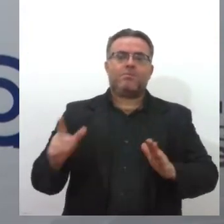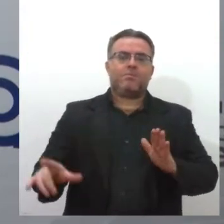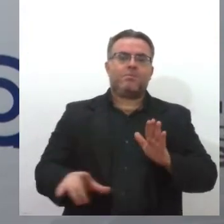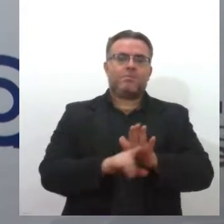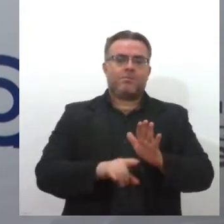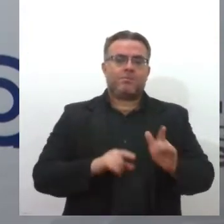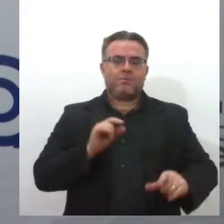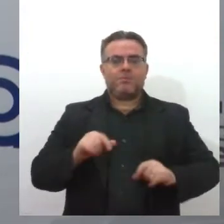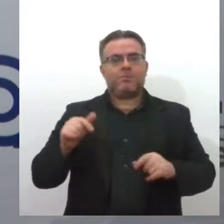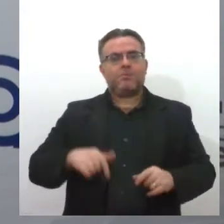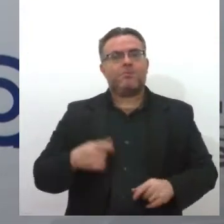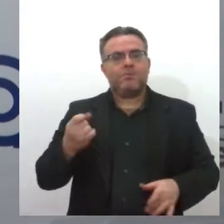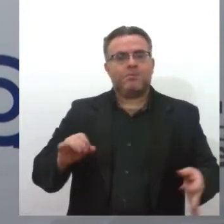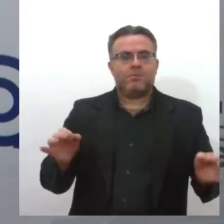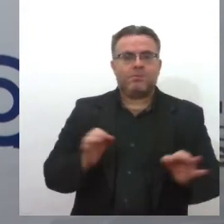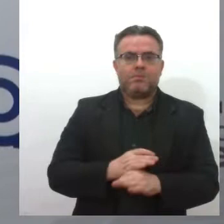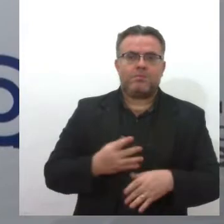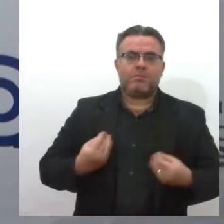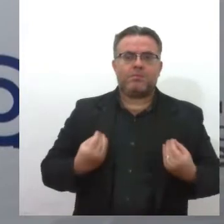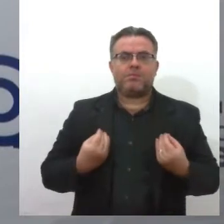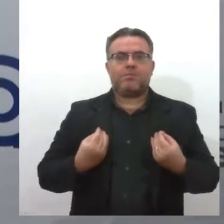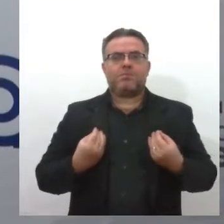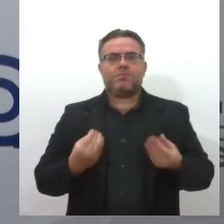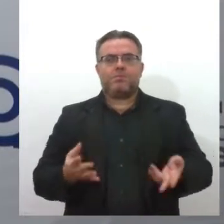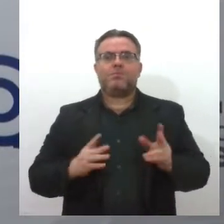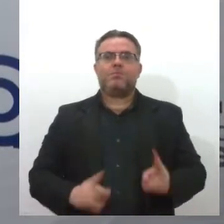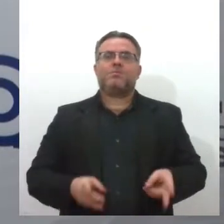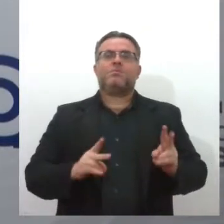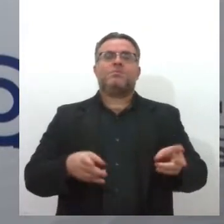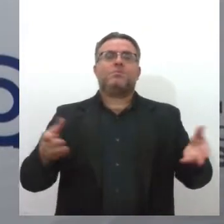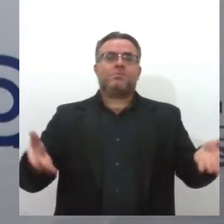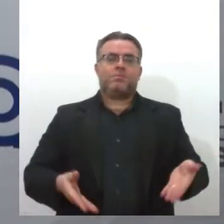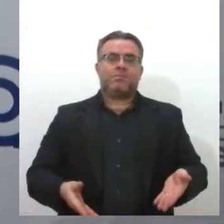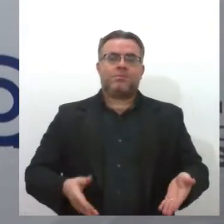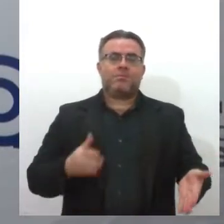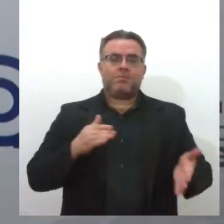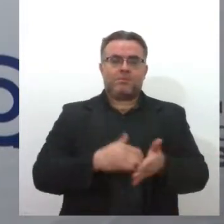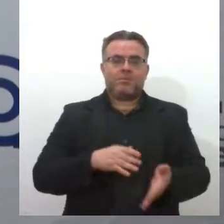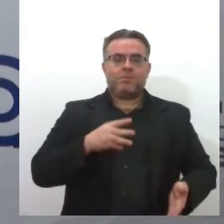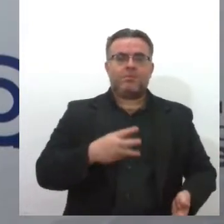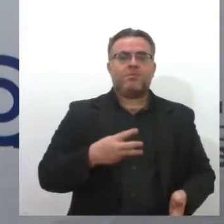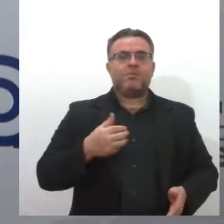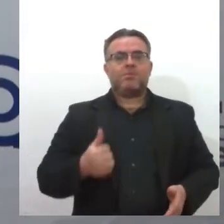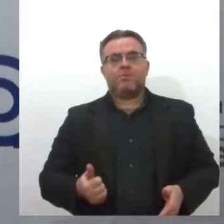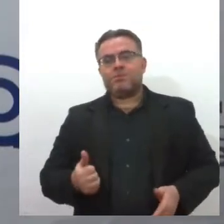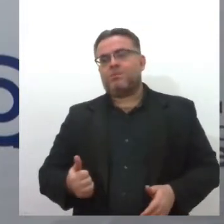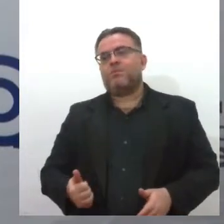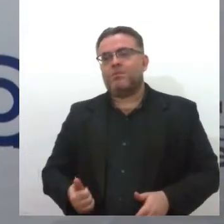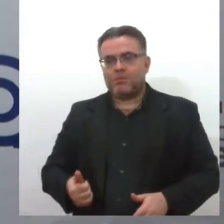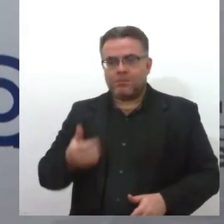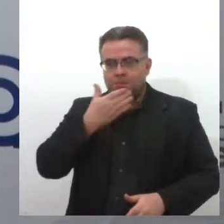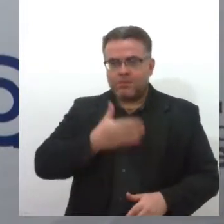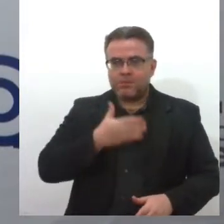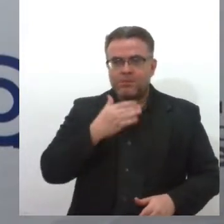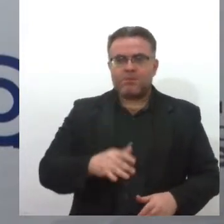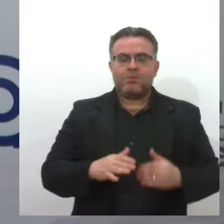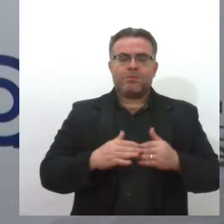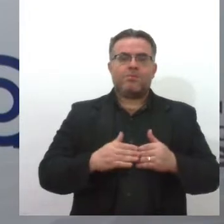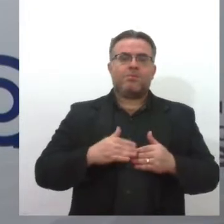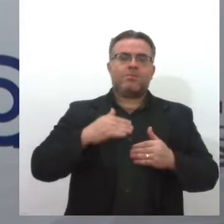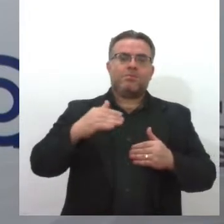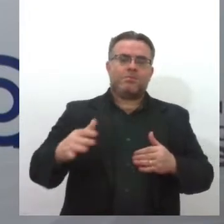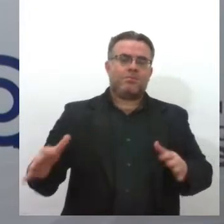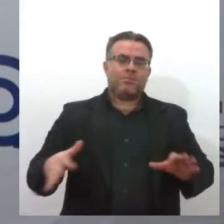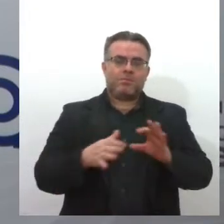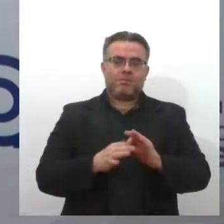no estado de Sergipe que dá sustentação a esse convênio que estará vigente até 31 de dezembro, mas que precisará da sanção da lei federal para